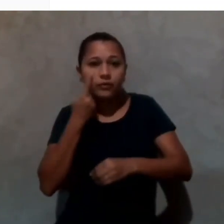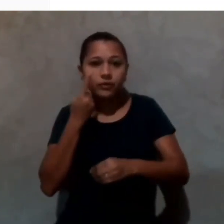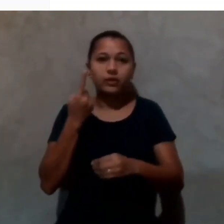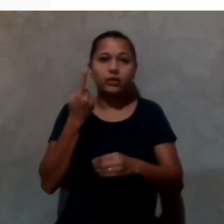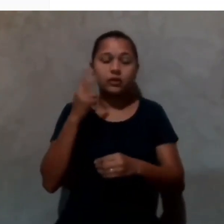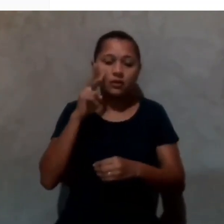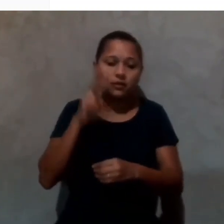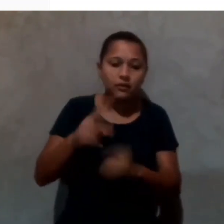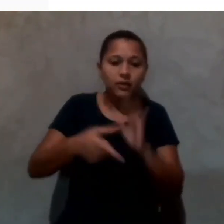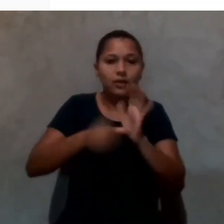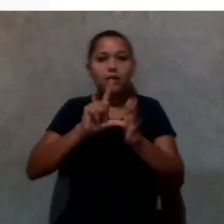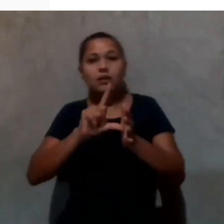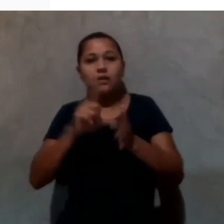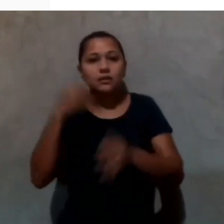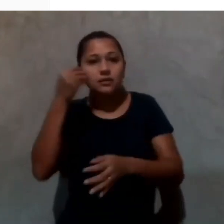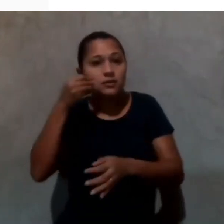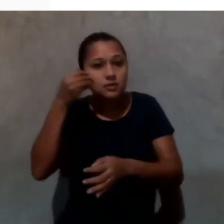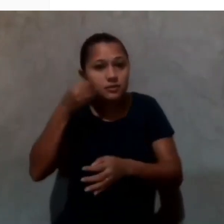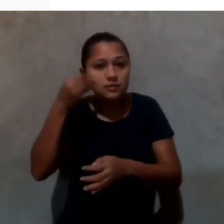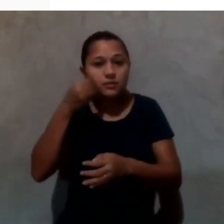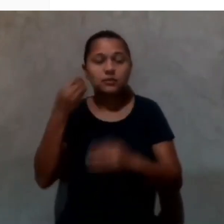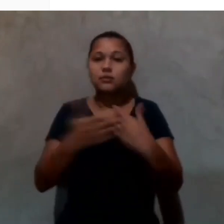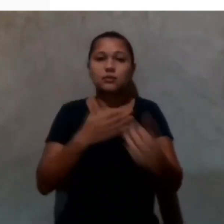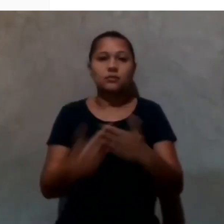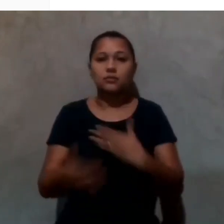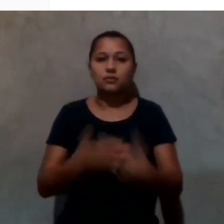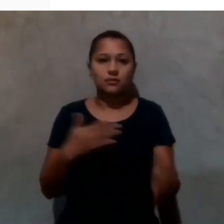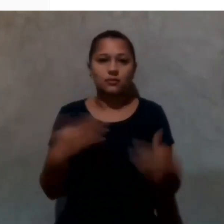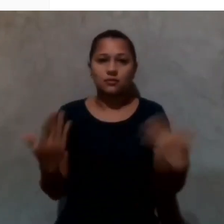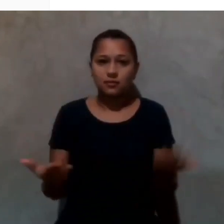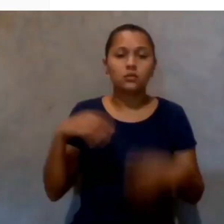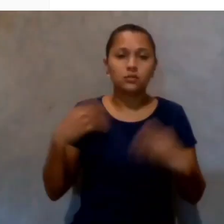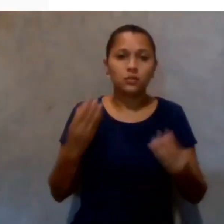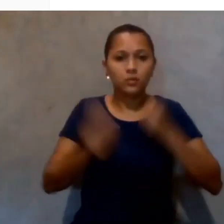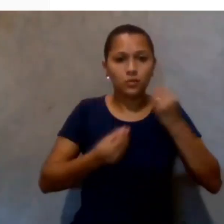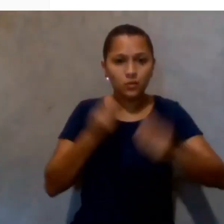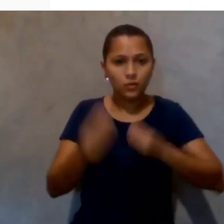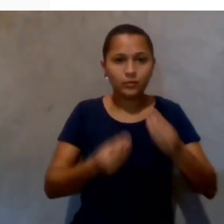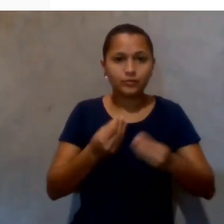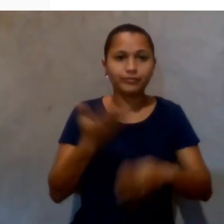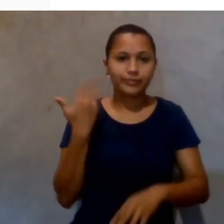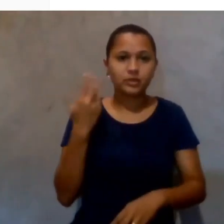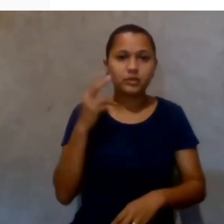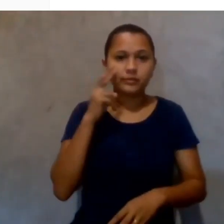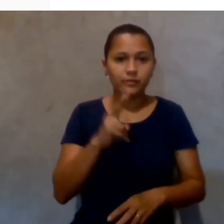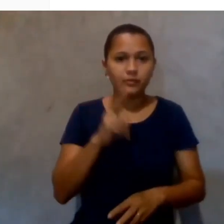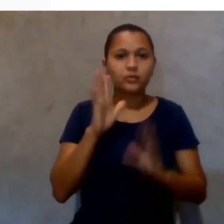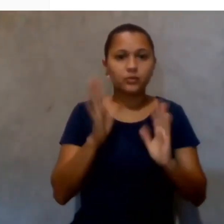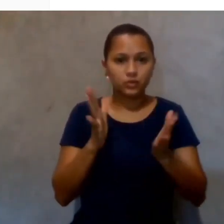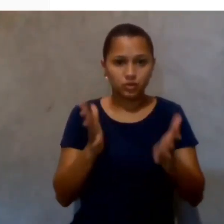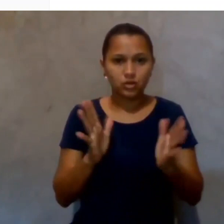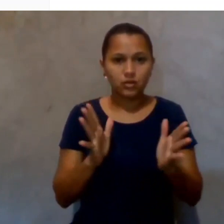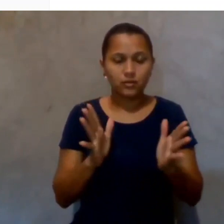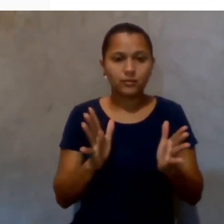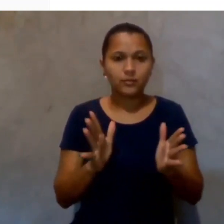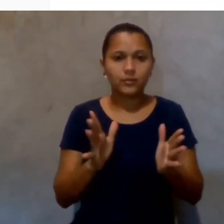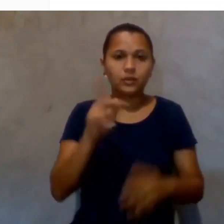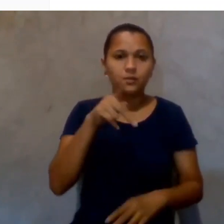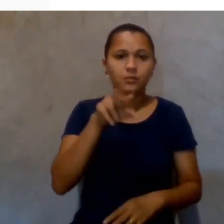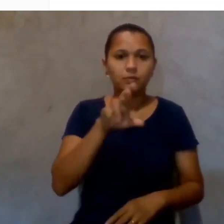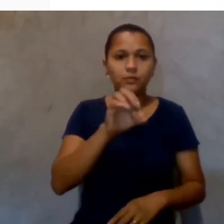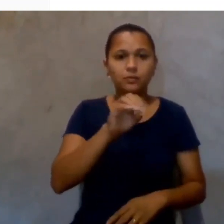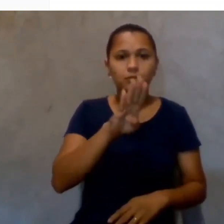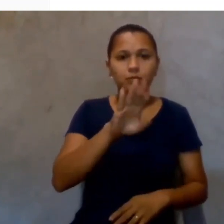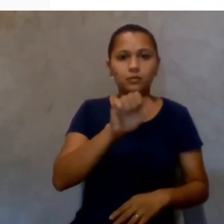as chances de ocorrer um resultado dentro de um experimento aleatório, estamos calculando a probabilidade de um evento ocorrer dentro do